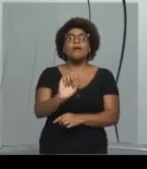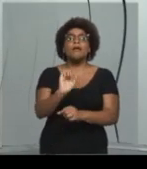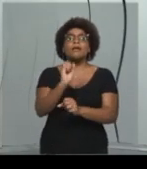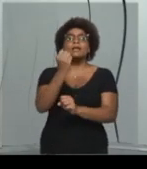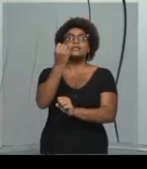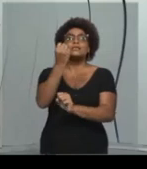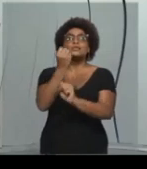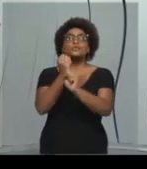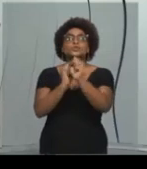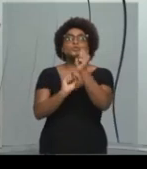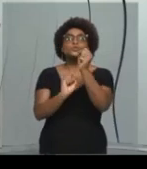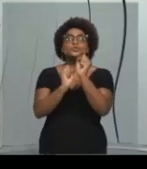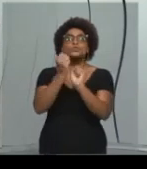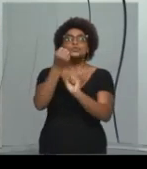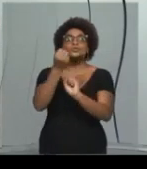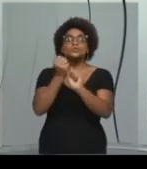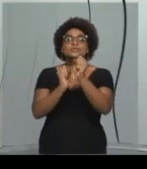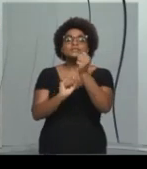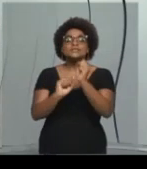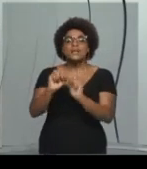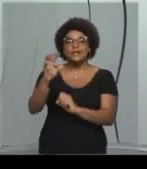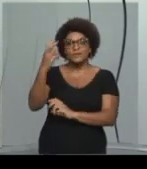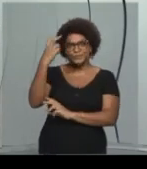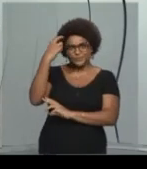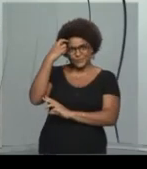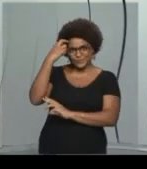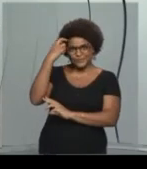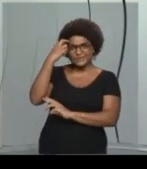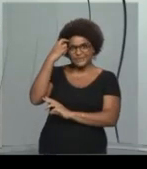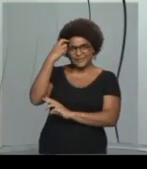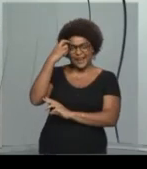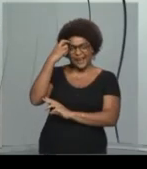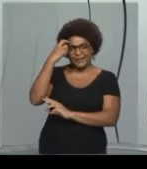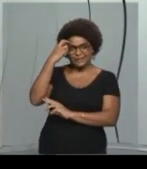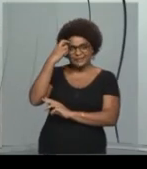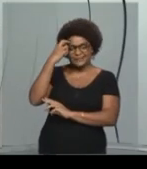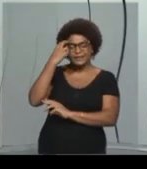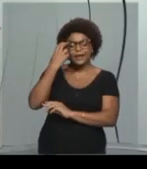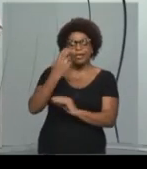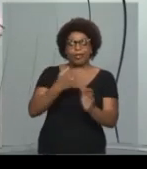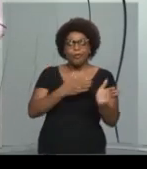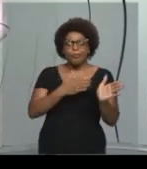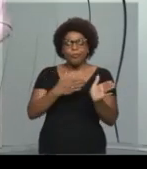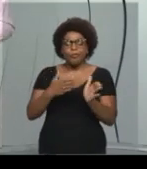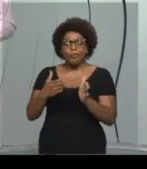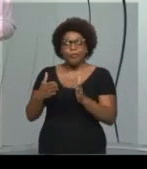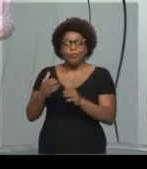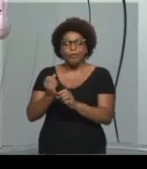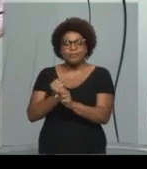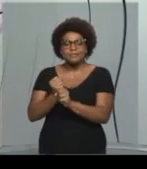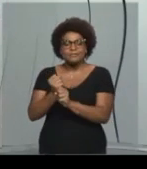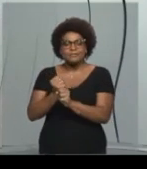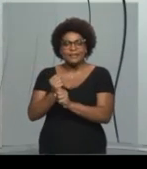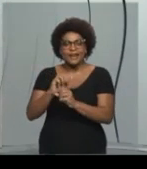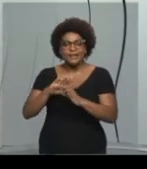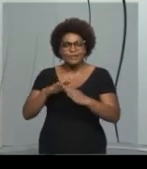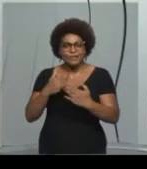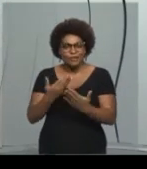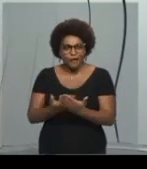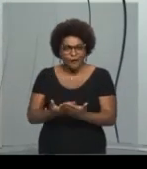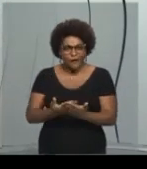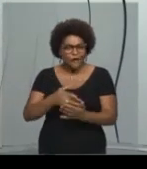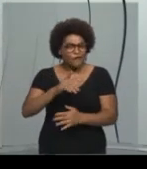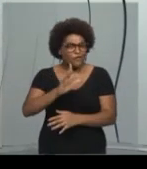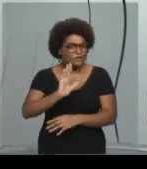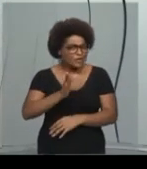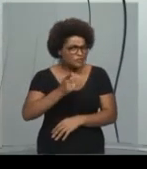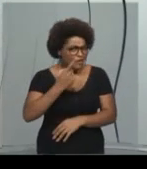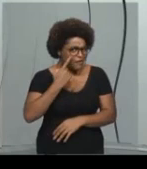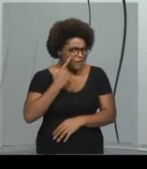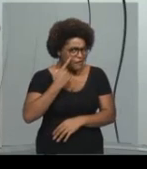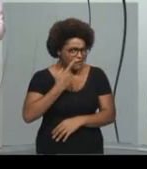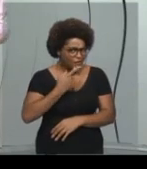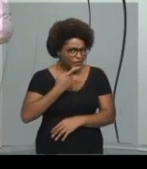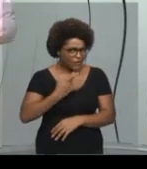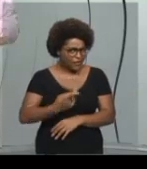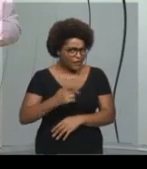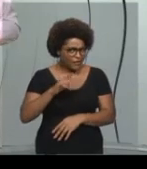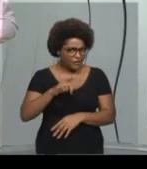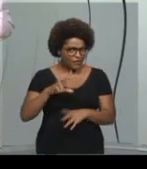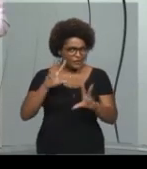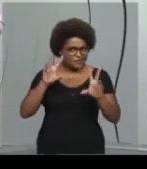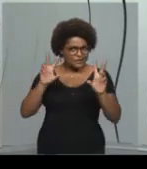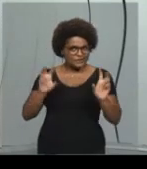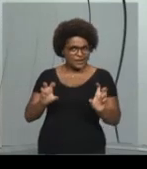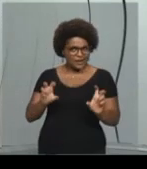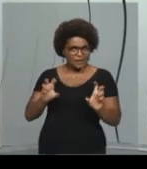de escolarização, você já deve ter ouvido falar algumas vezes desse tema, seja na aula de geografia, seja na aula